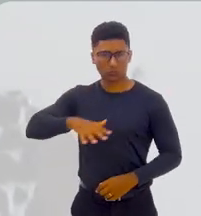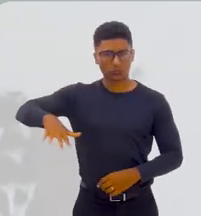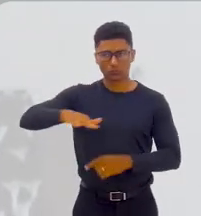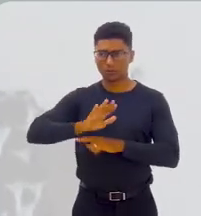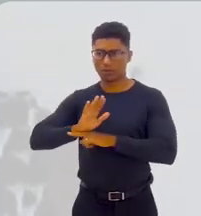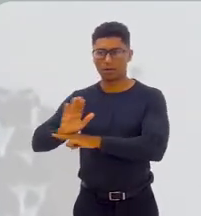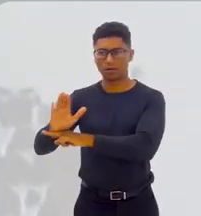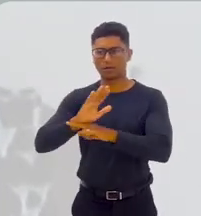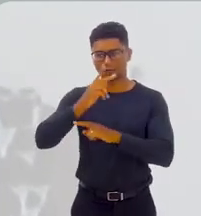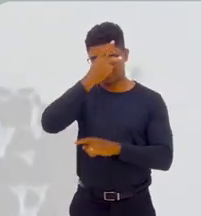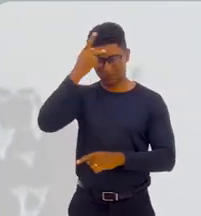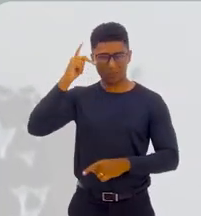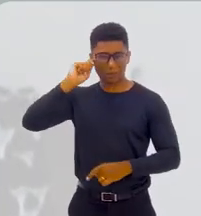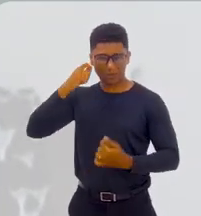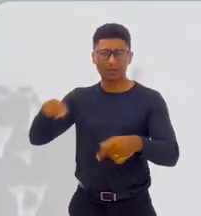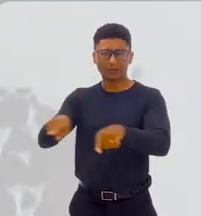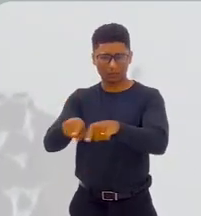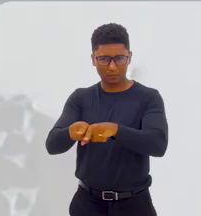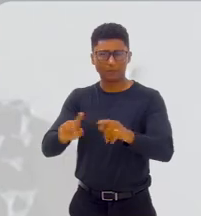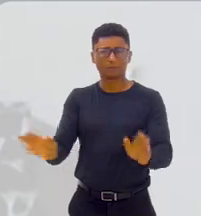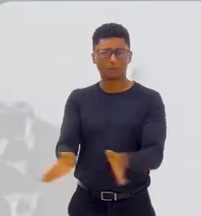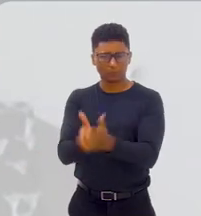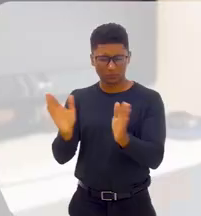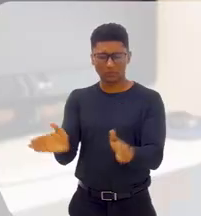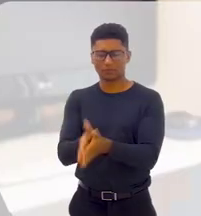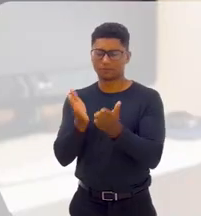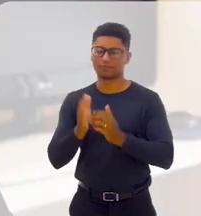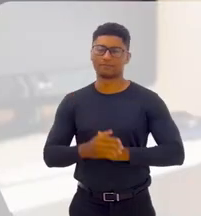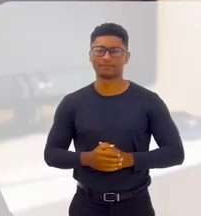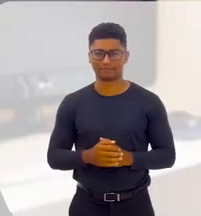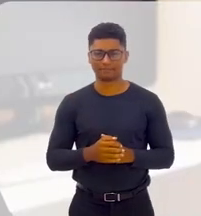minha gente. E a gente preta e pobre.